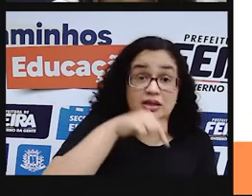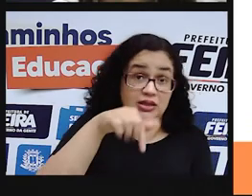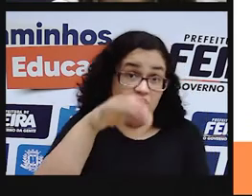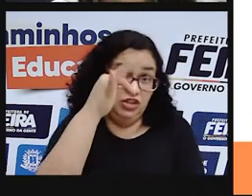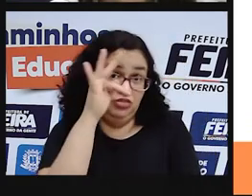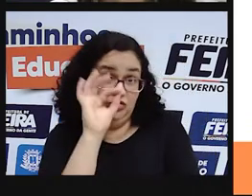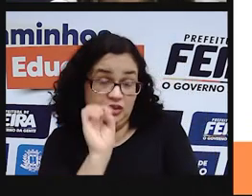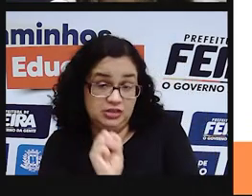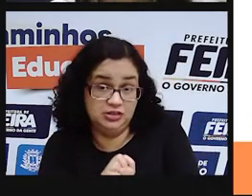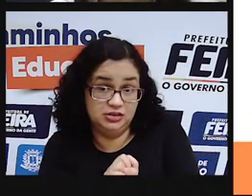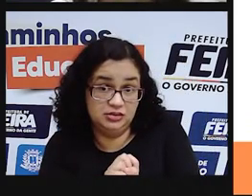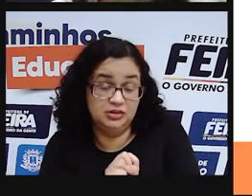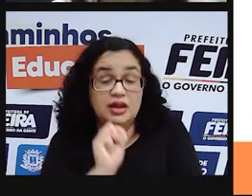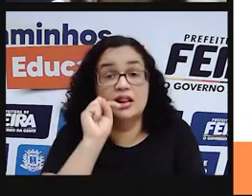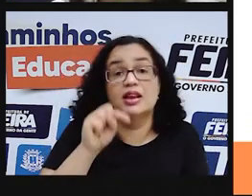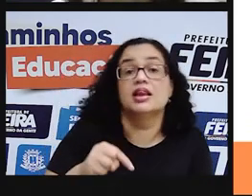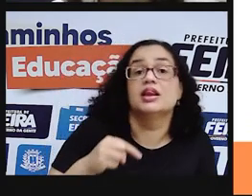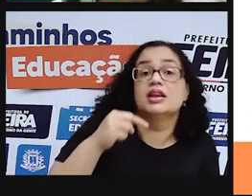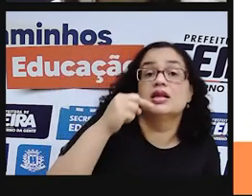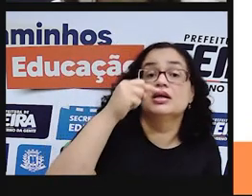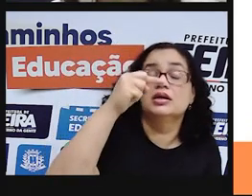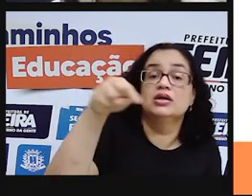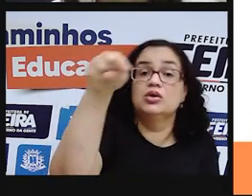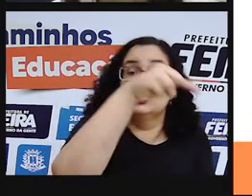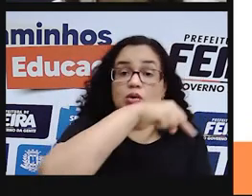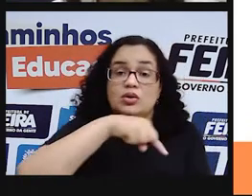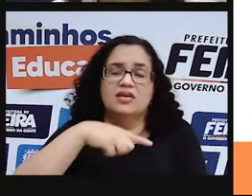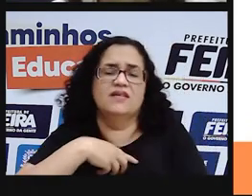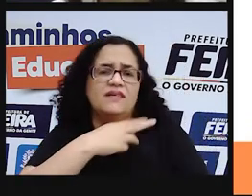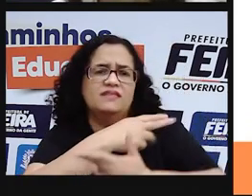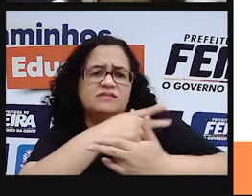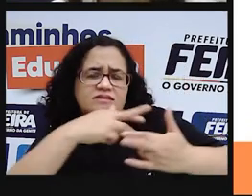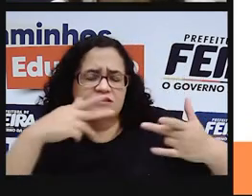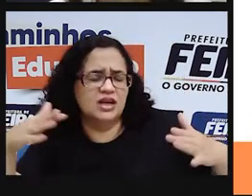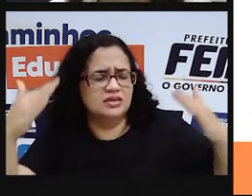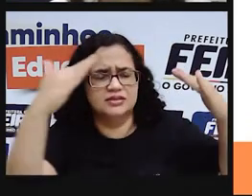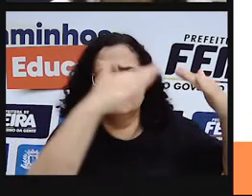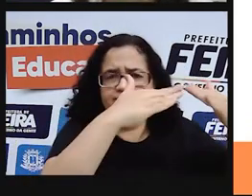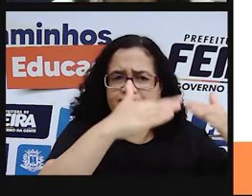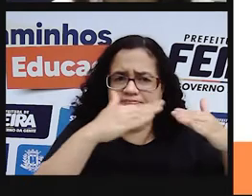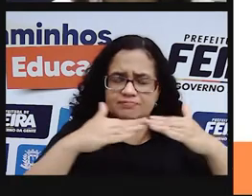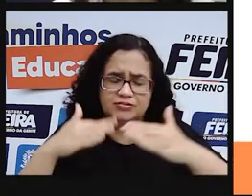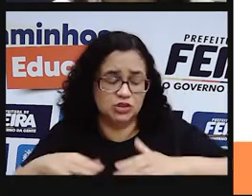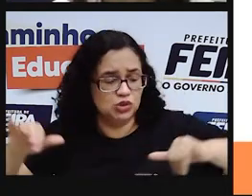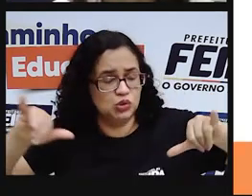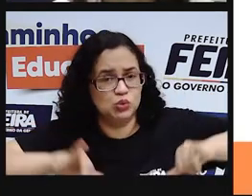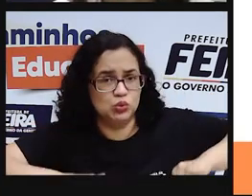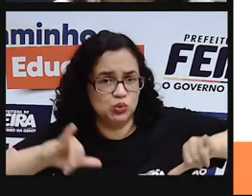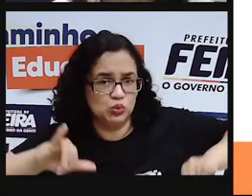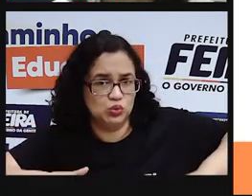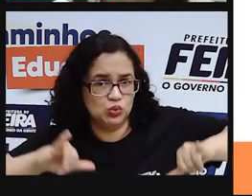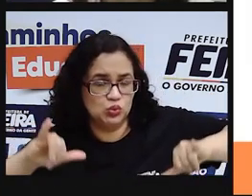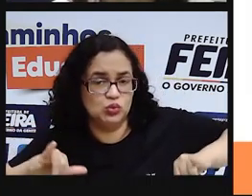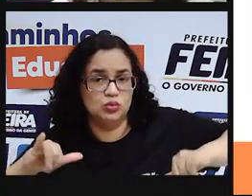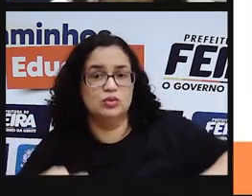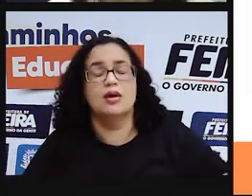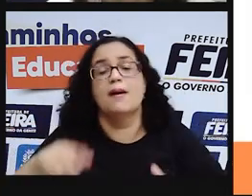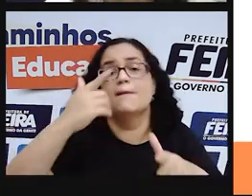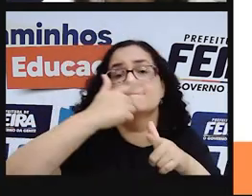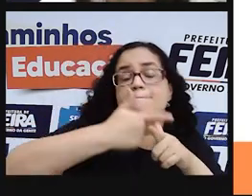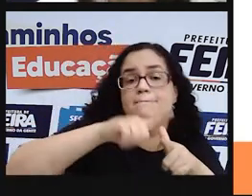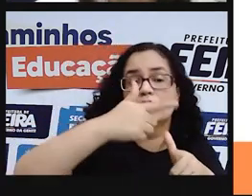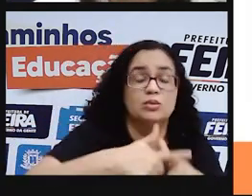Feira de Santana após ter seu entorno é ocupado por muitas residências e também sofrer com os problemas